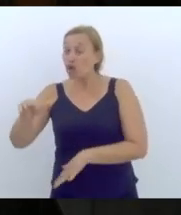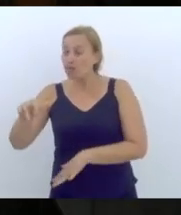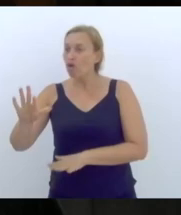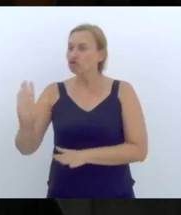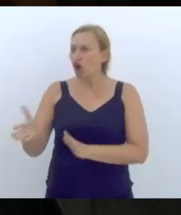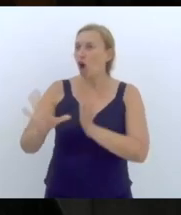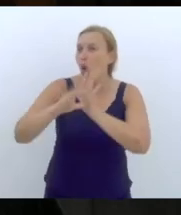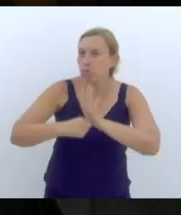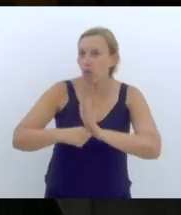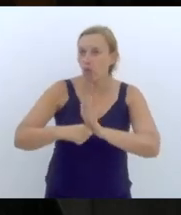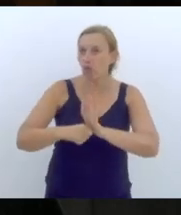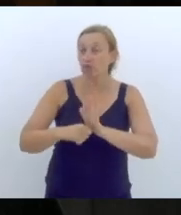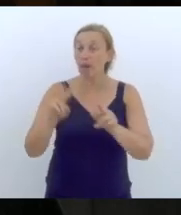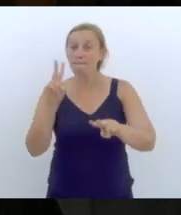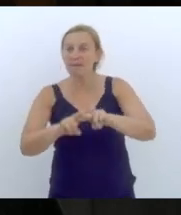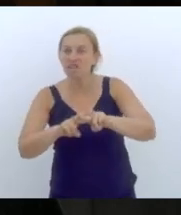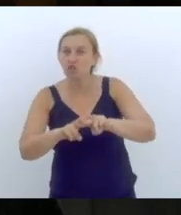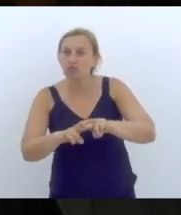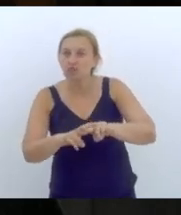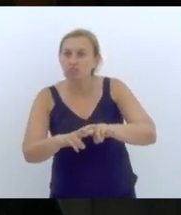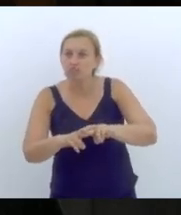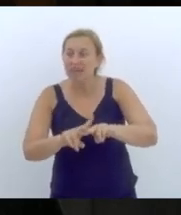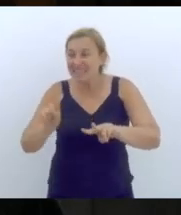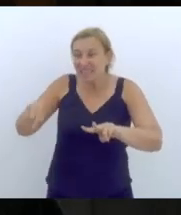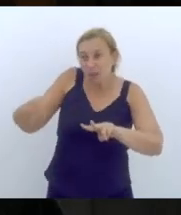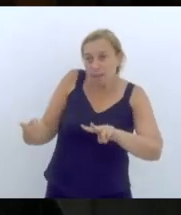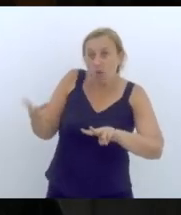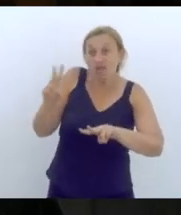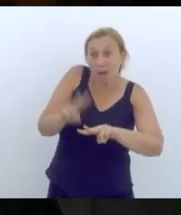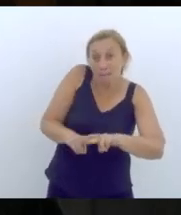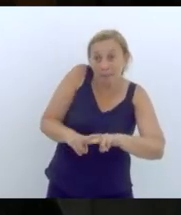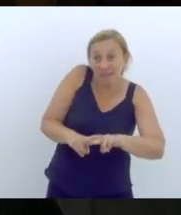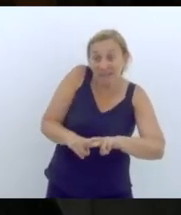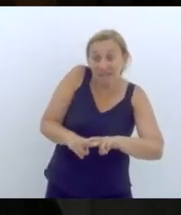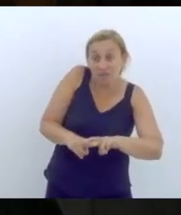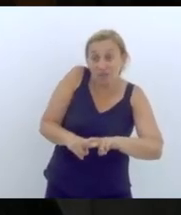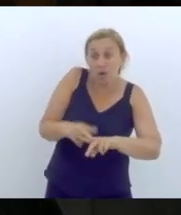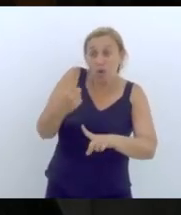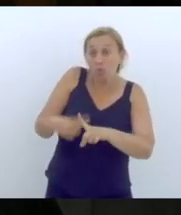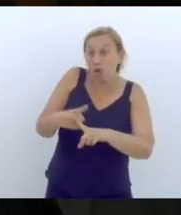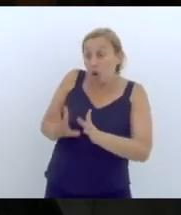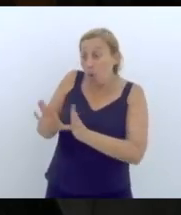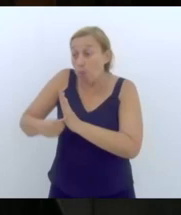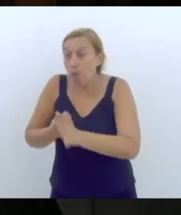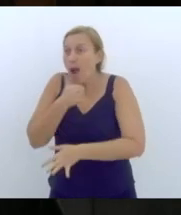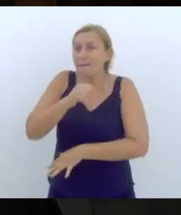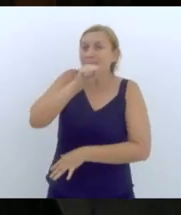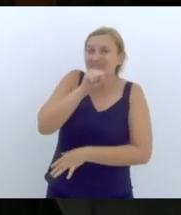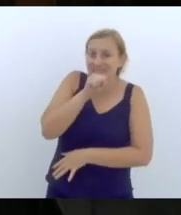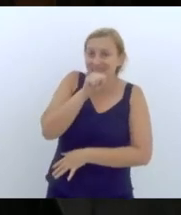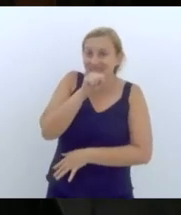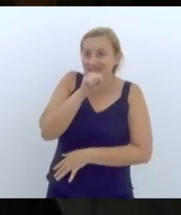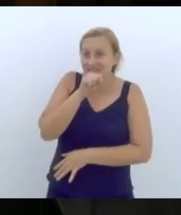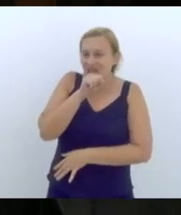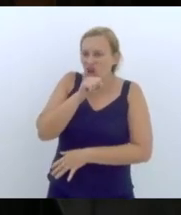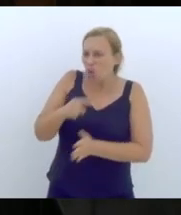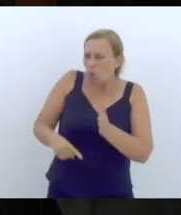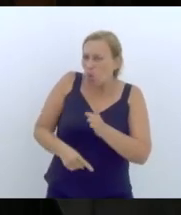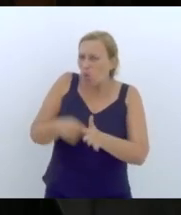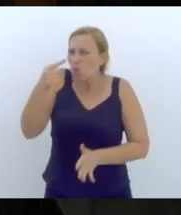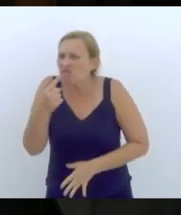roubar, ser preso, depois preso porque espancou a mãe. E não foi uma só